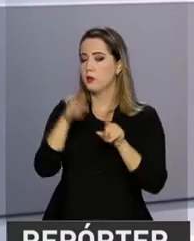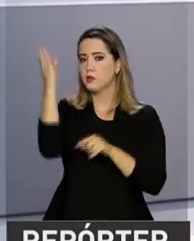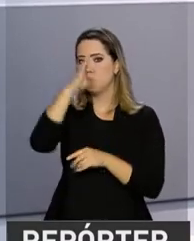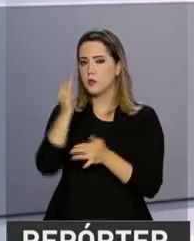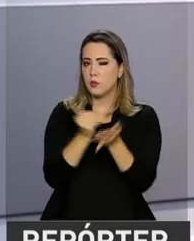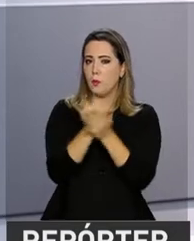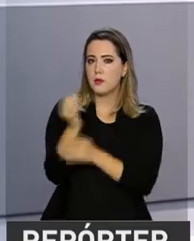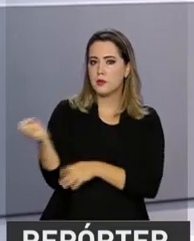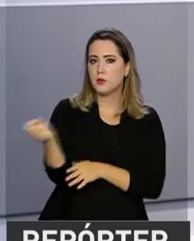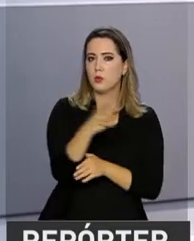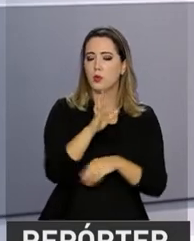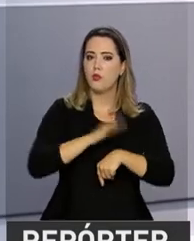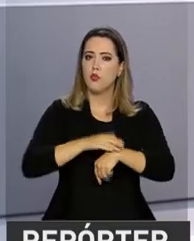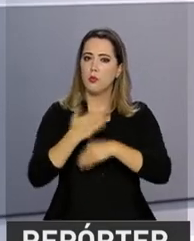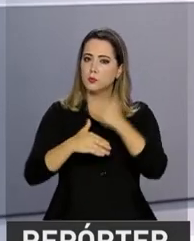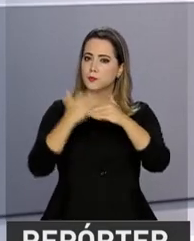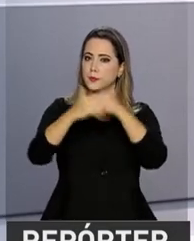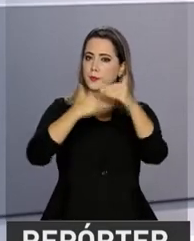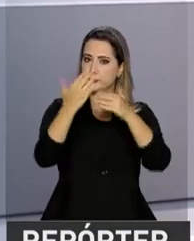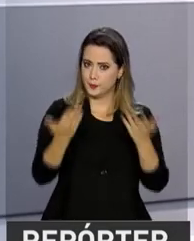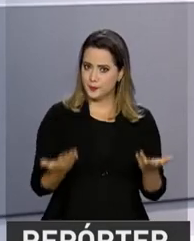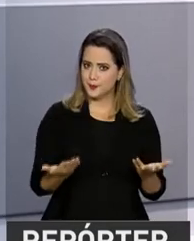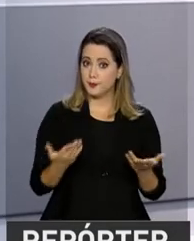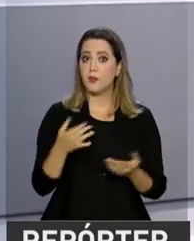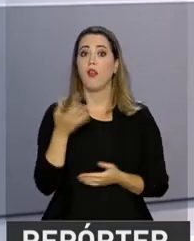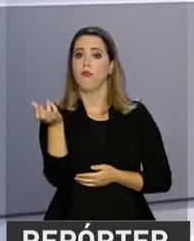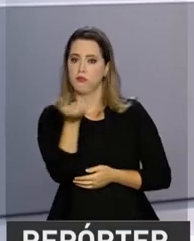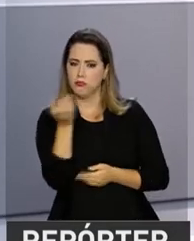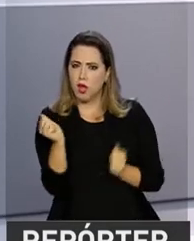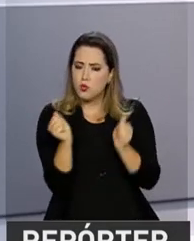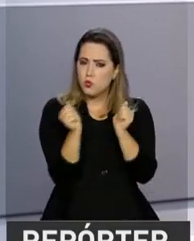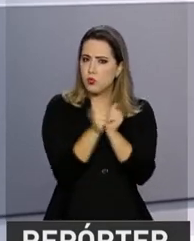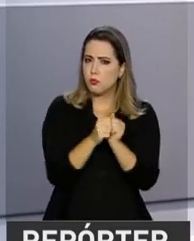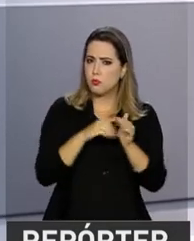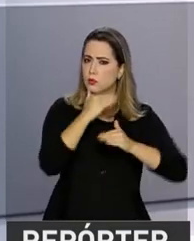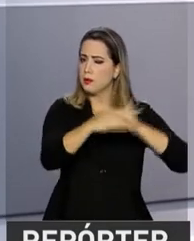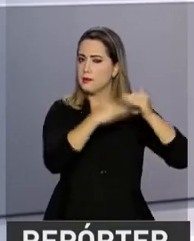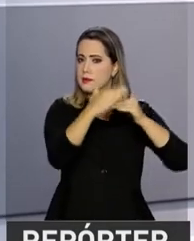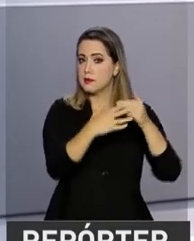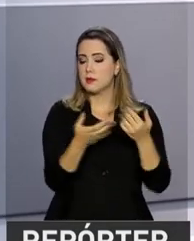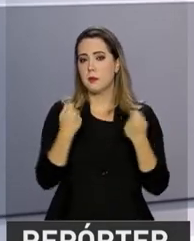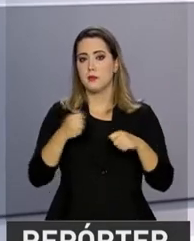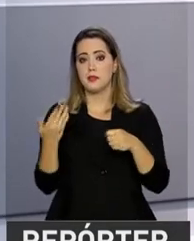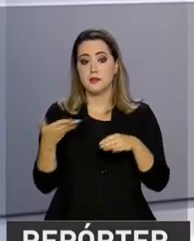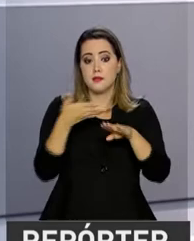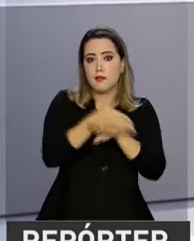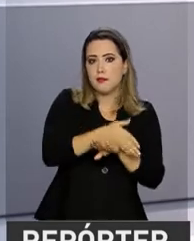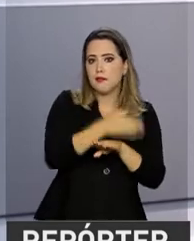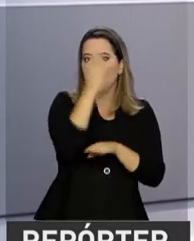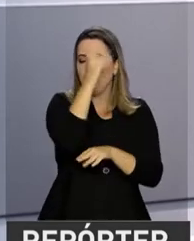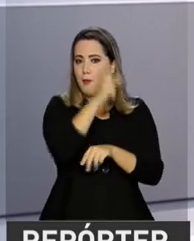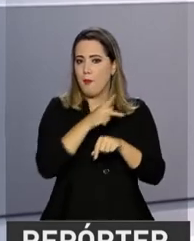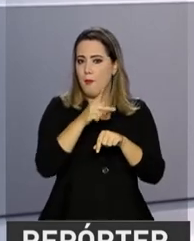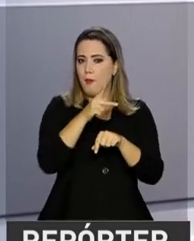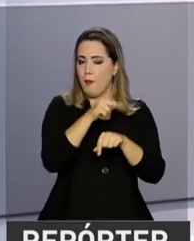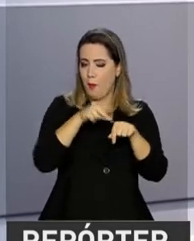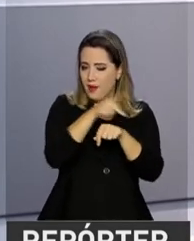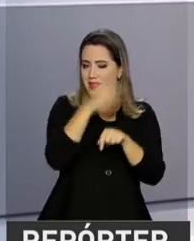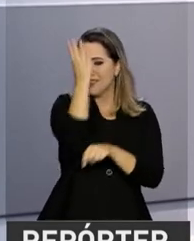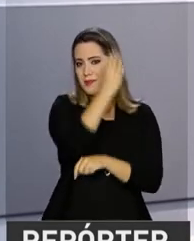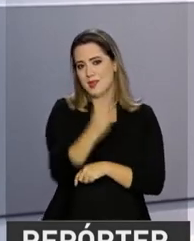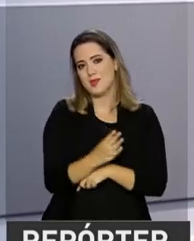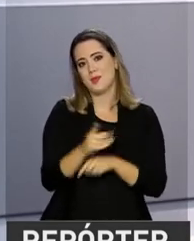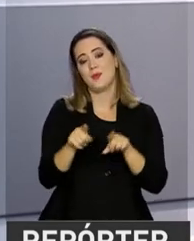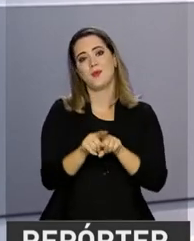grande ciclo de crescimento segundo ele quem quiser fazer parte dessa nova fase é só vir para o país o ministro participou de